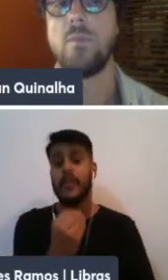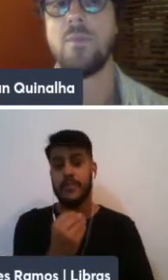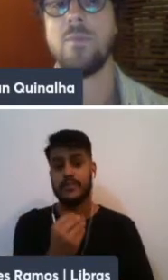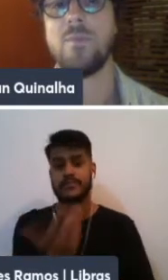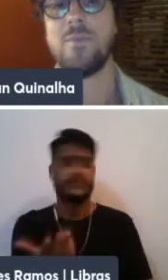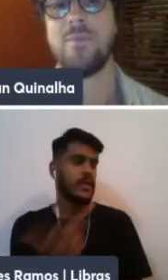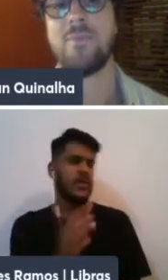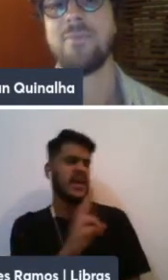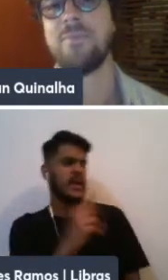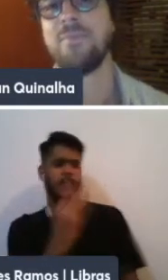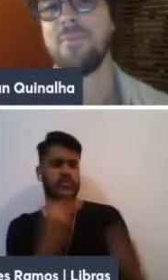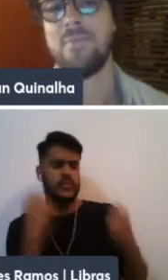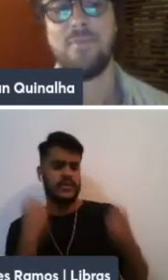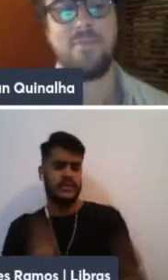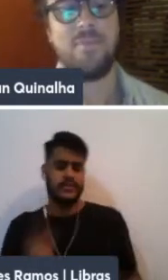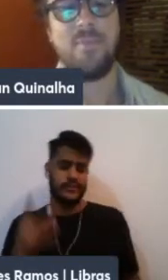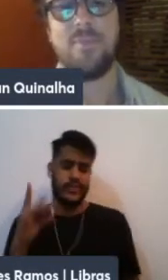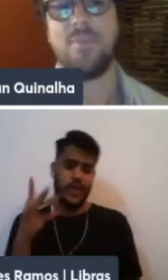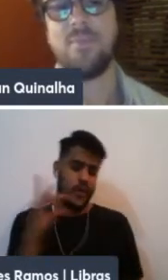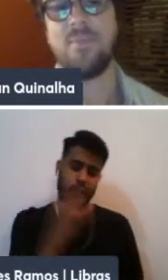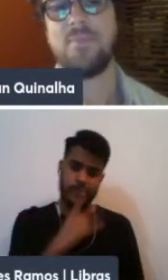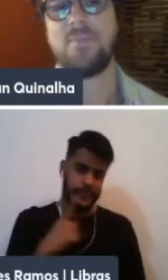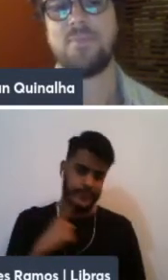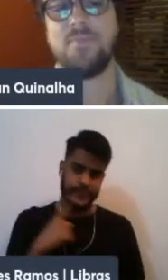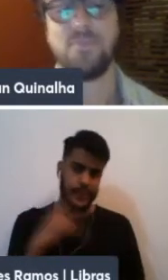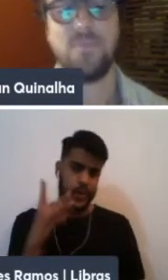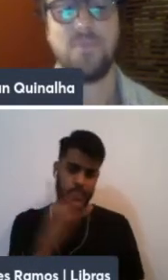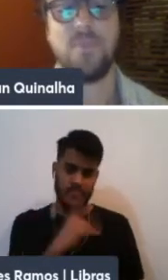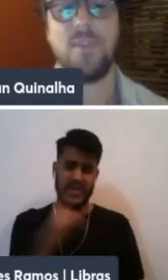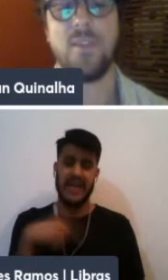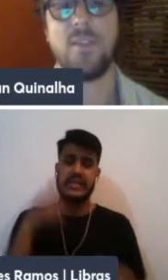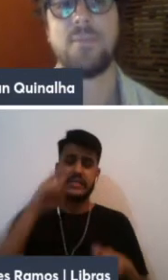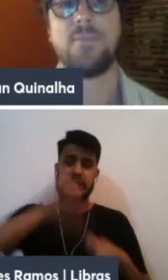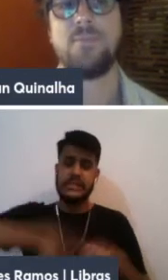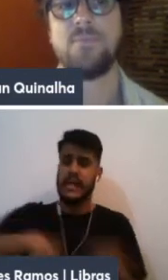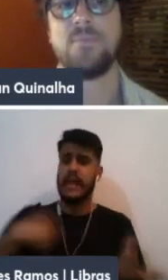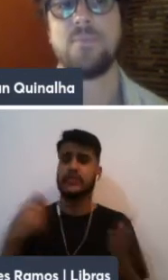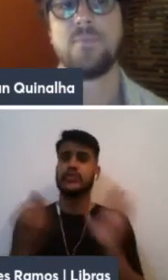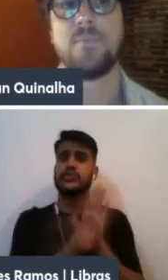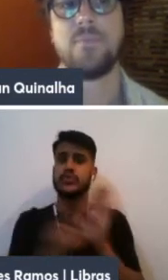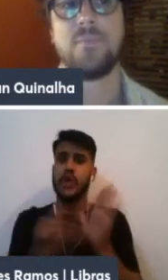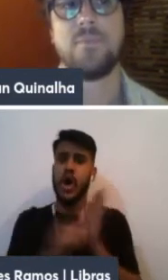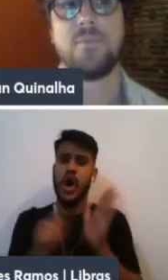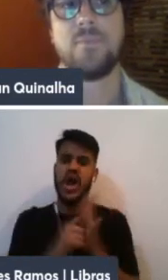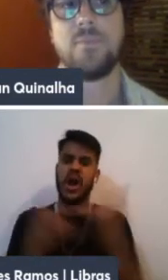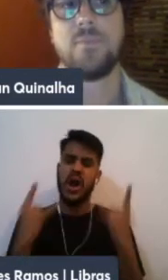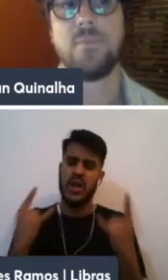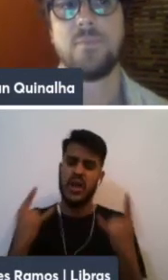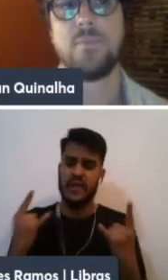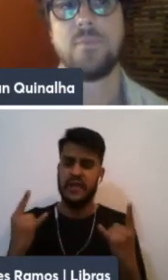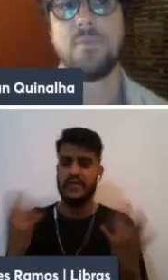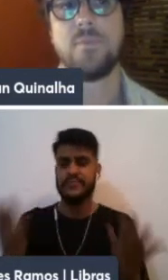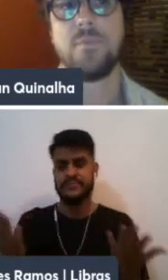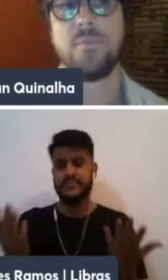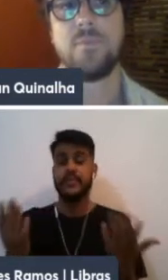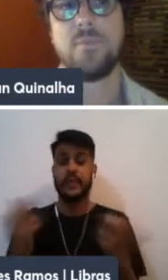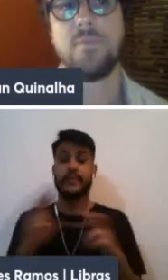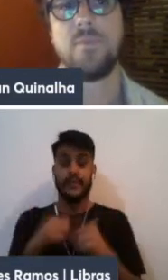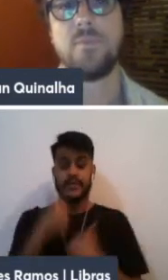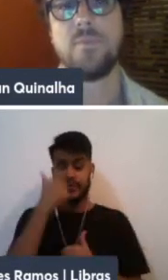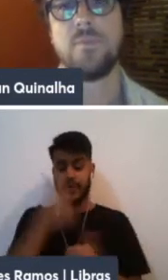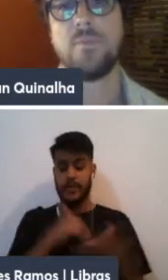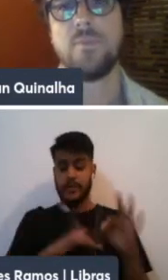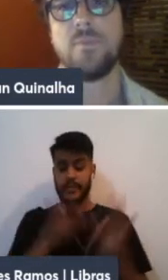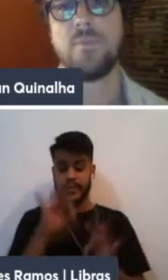cabeça dele, claro, deles, que era sexo, droga e rock and roll. E, então, eu planejei uma